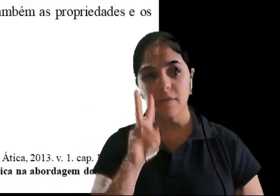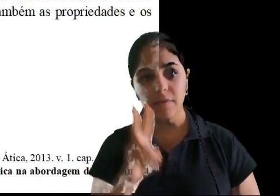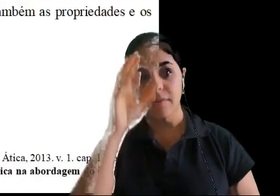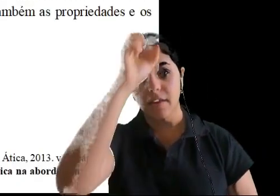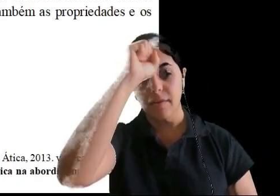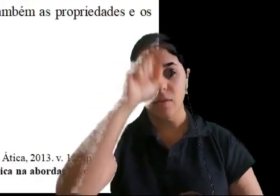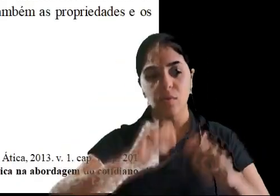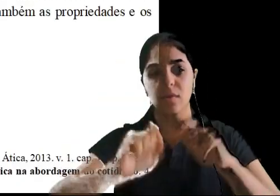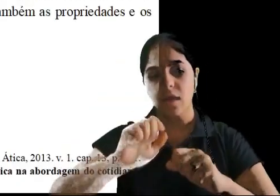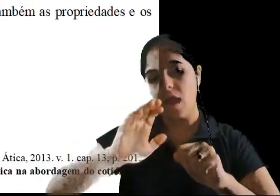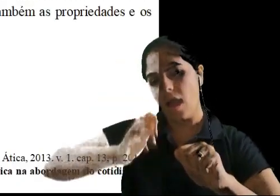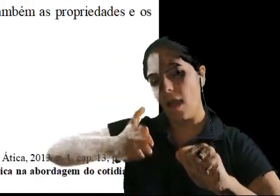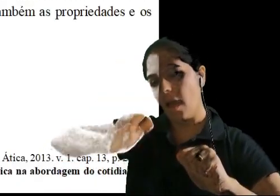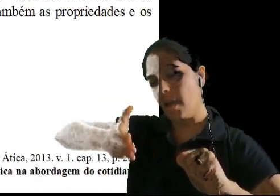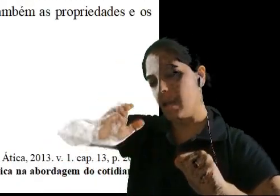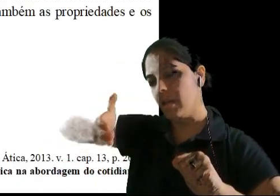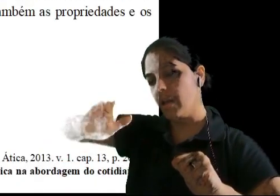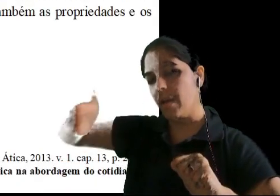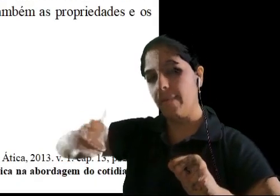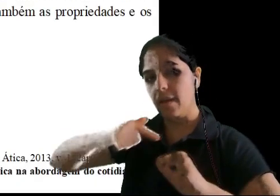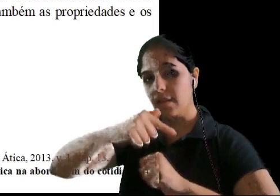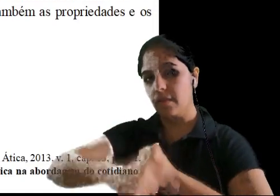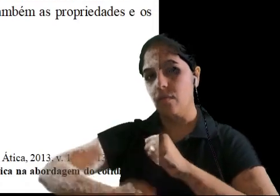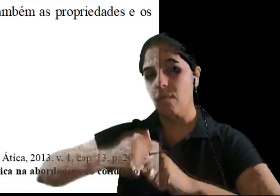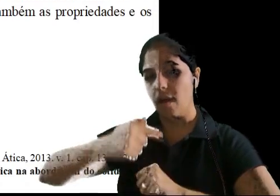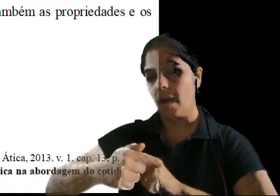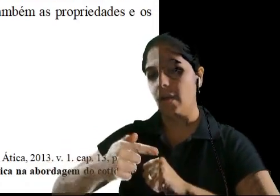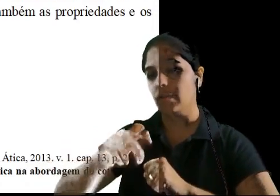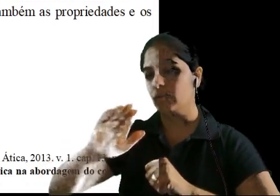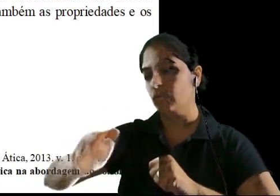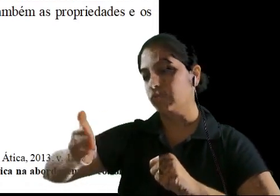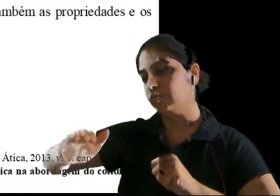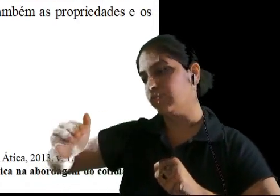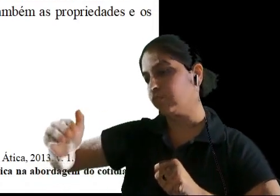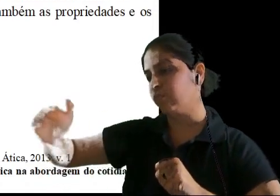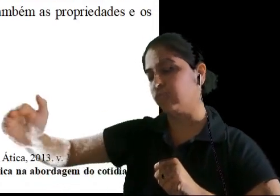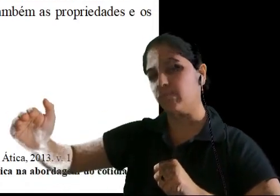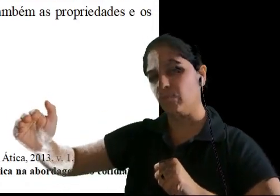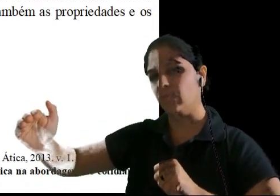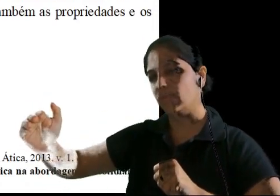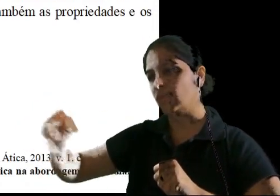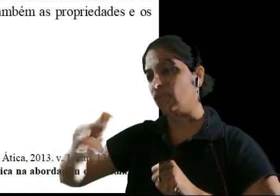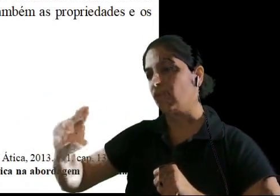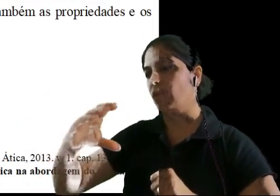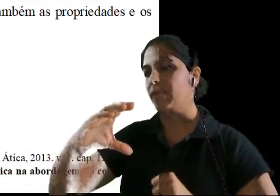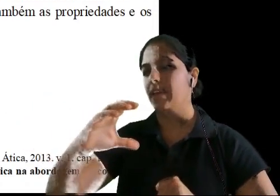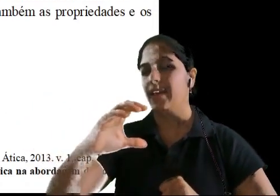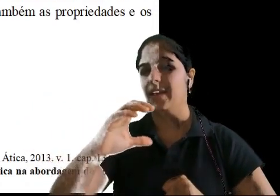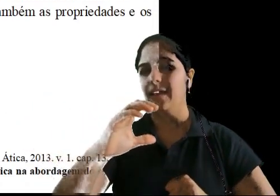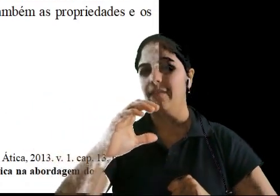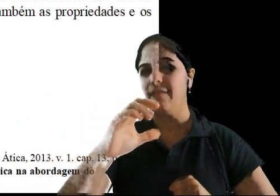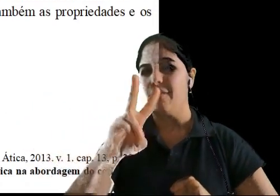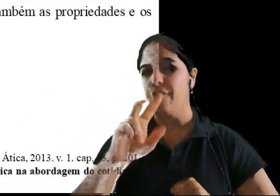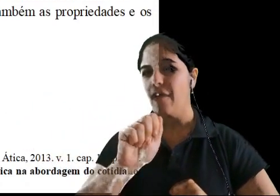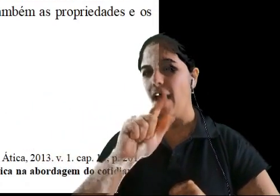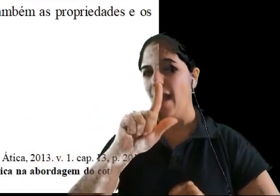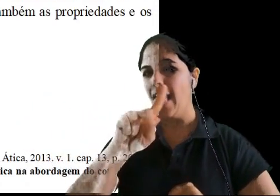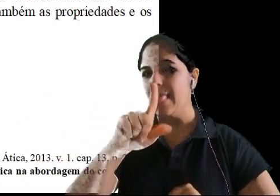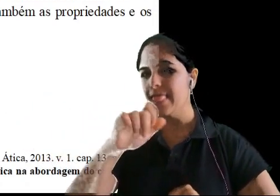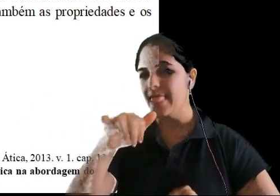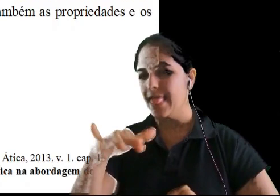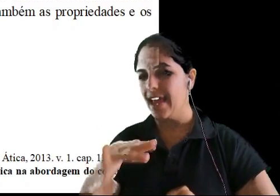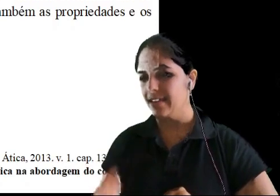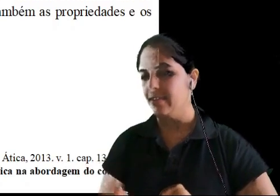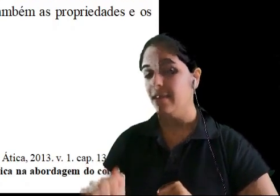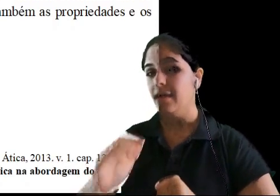vimos que a camada mais externa do átomo é denominada de camada de valência, e os elétrons que